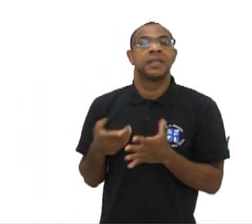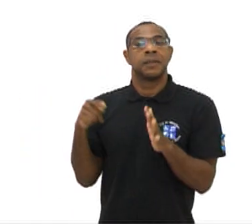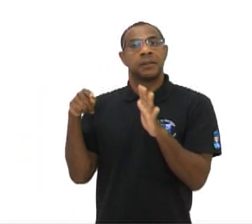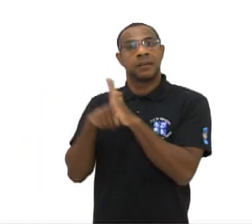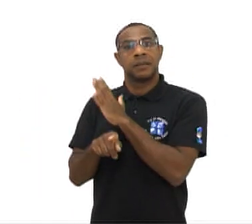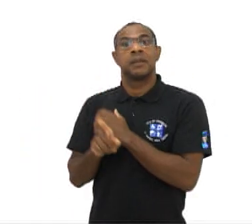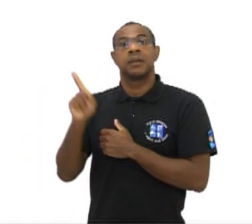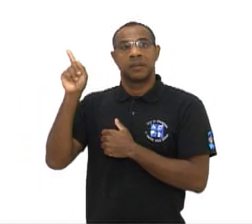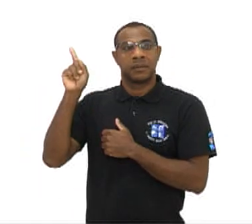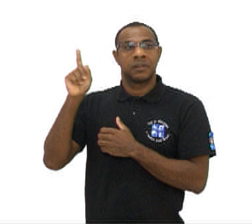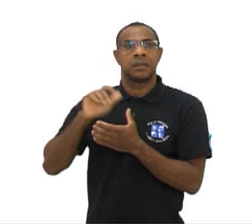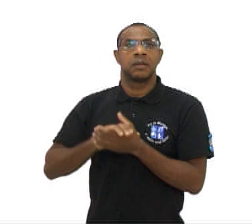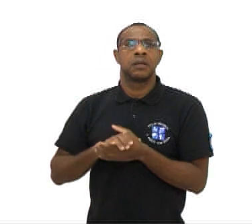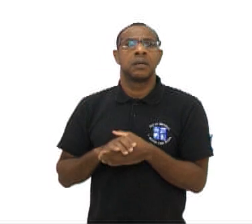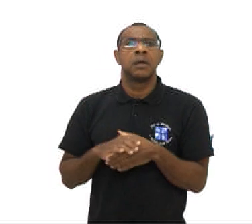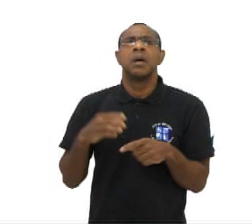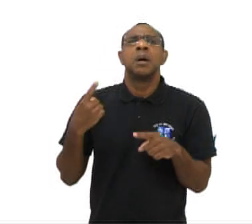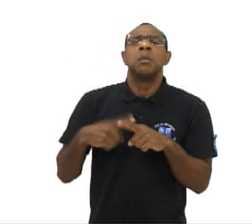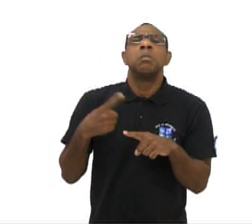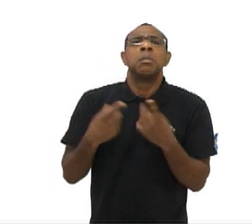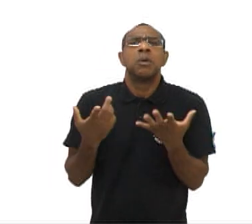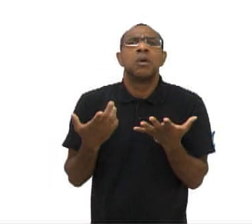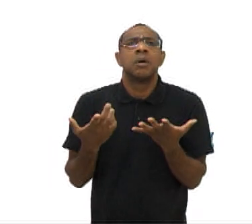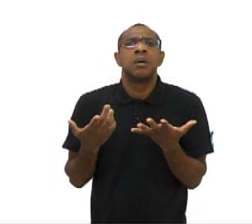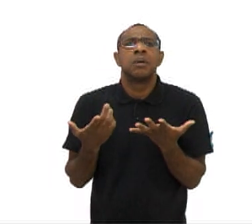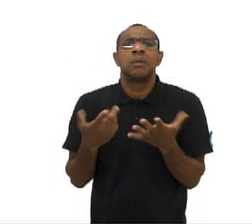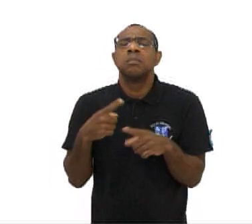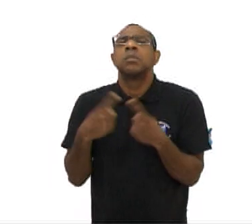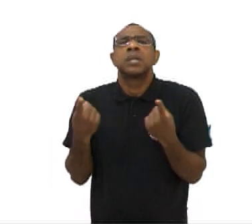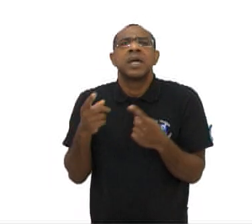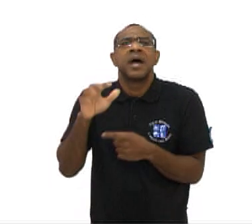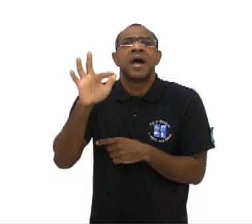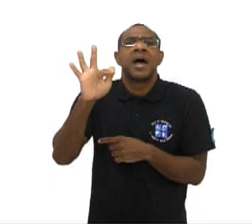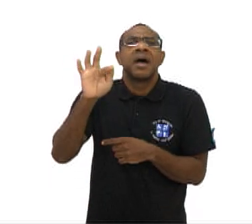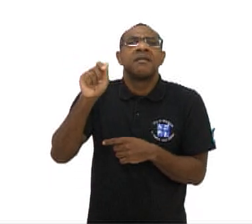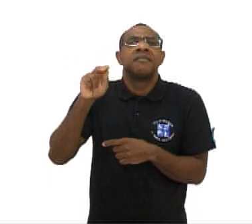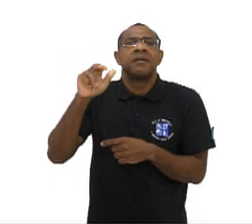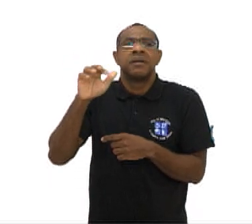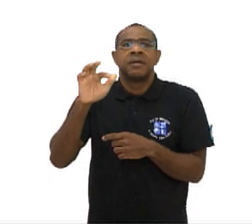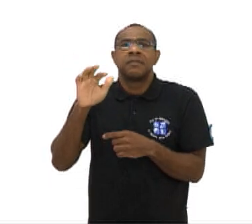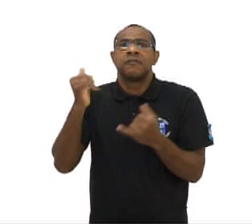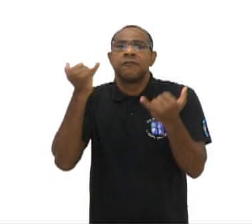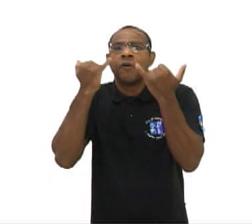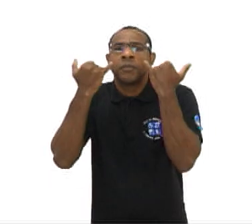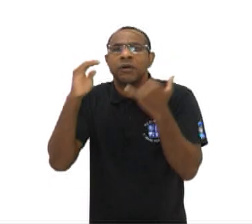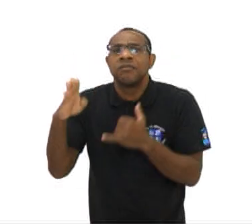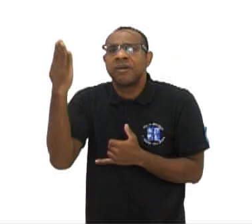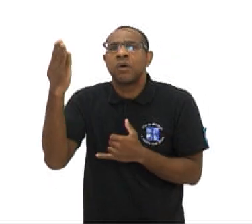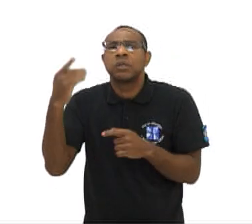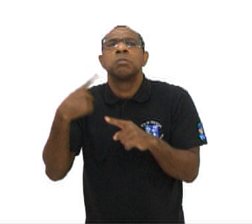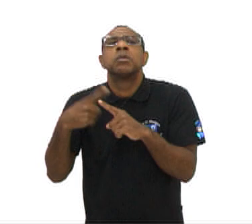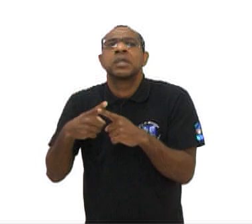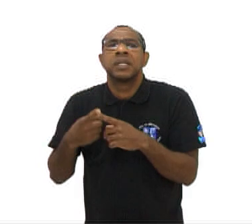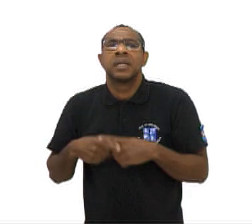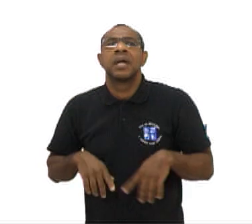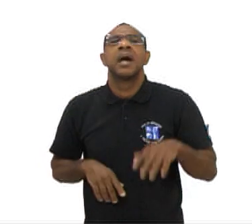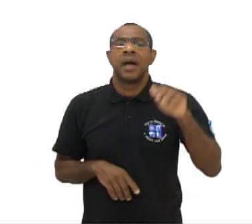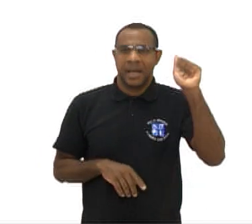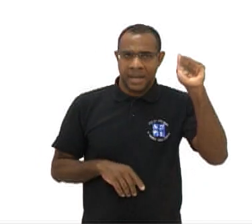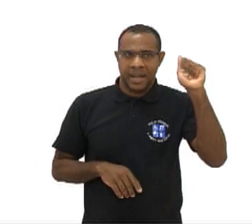da fake news é, nós vamos pensar no texto. Letra A, fruto das redes sociais. Letra